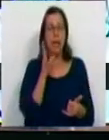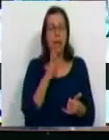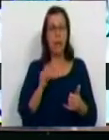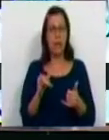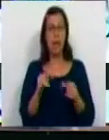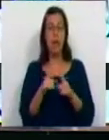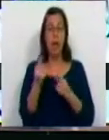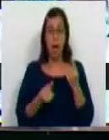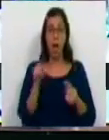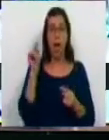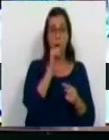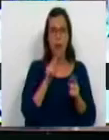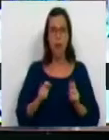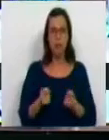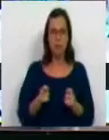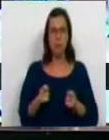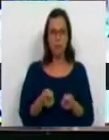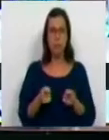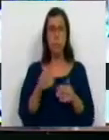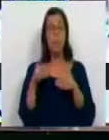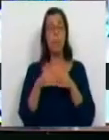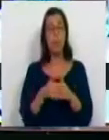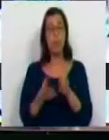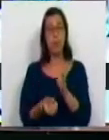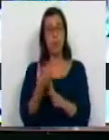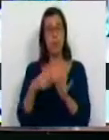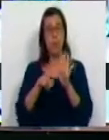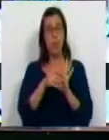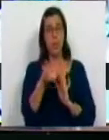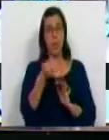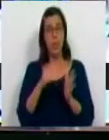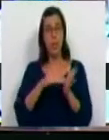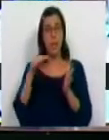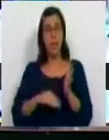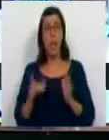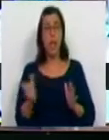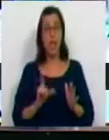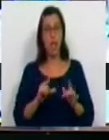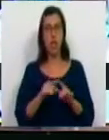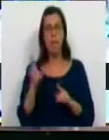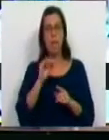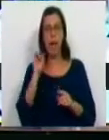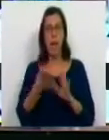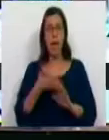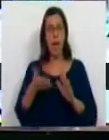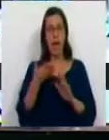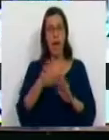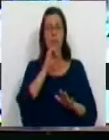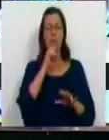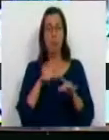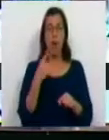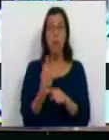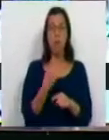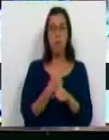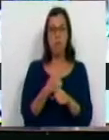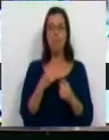tentativa por parte de alguns de pressionar para que o processo de ativação do artigo 50 do Tratado de Lisboa seja o mais rápido possível, e isto